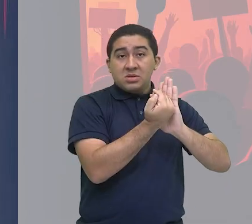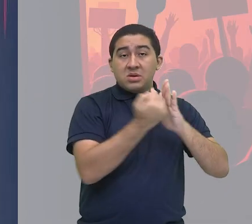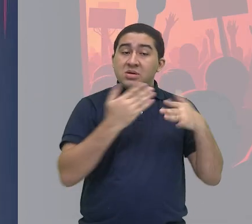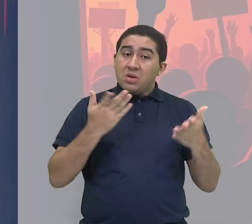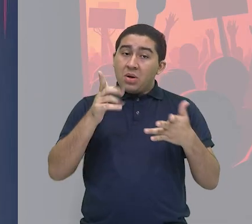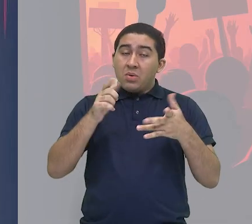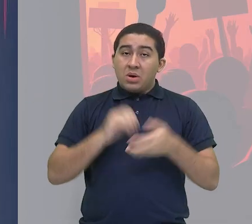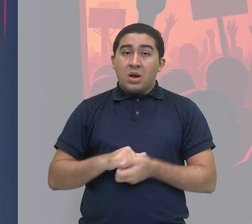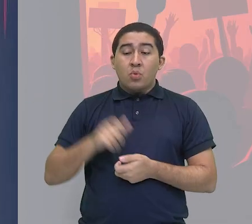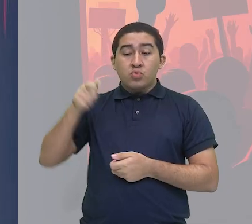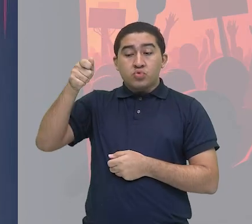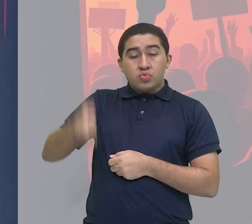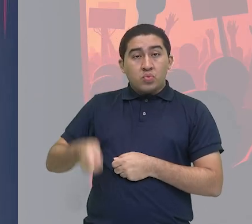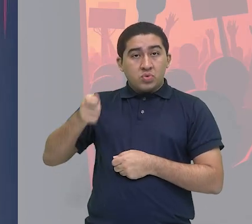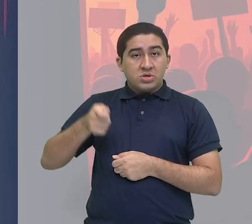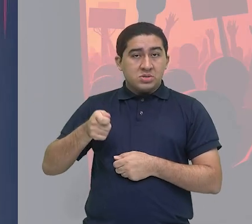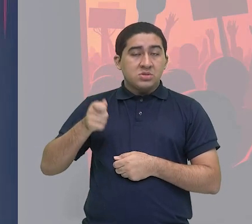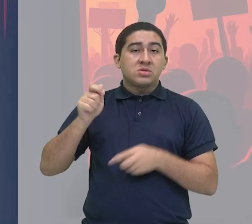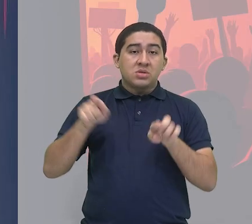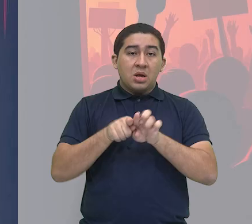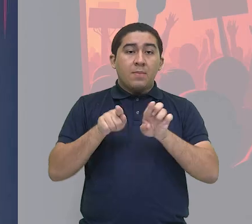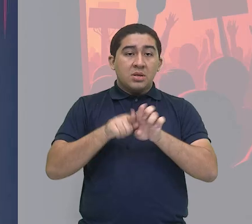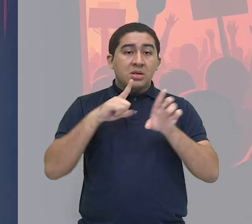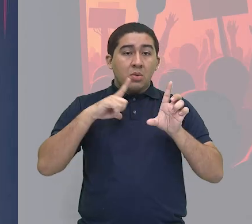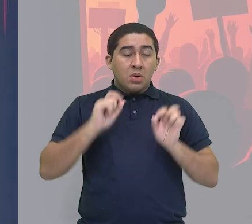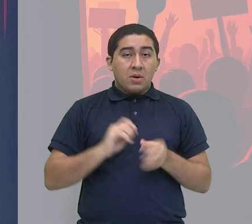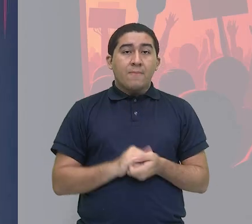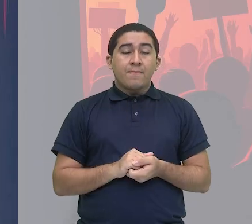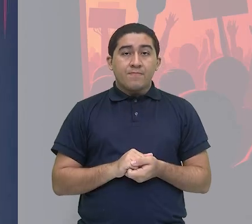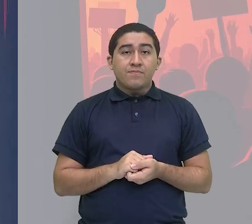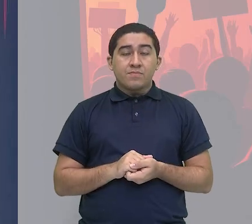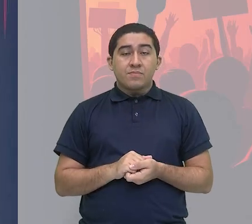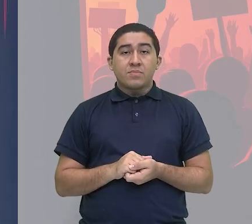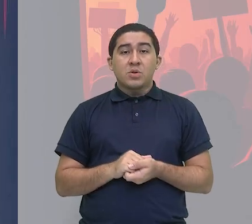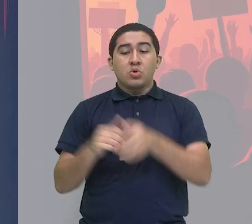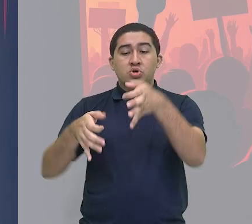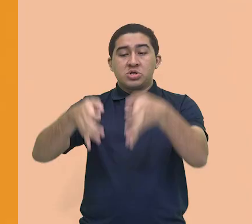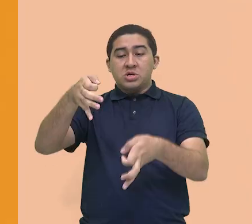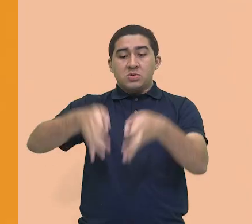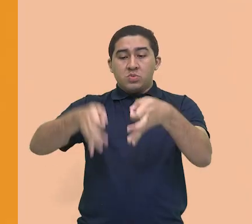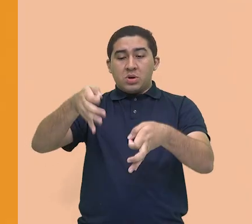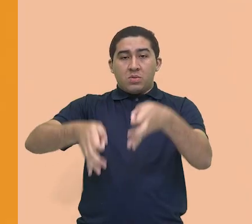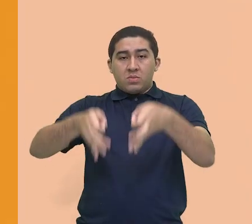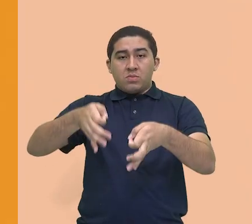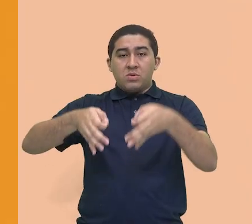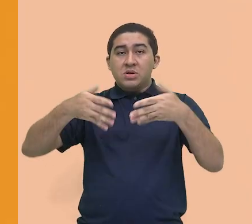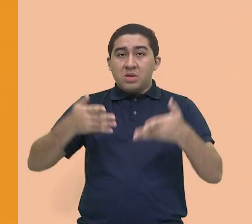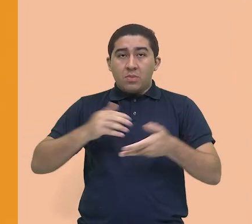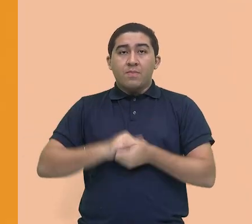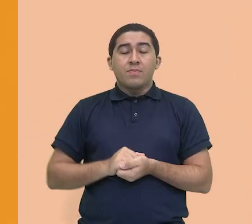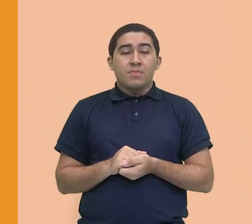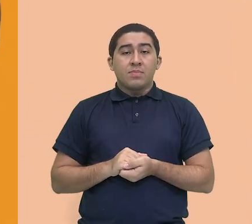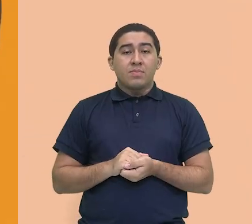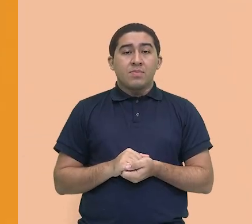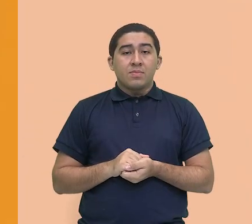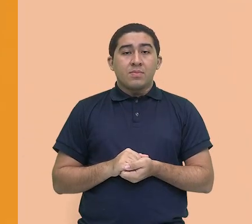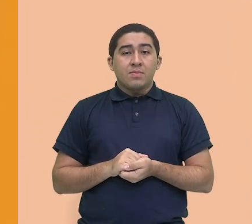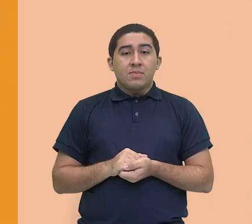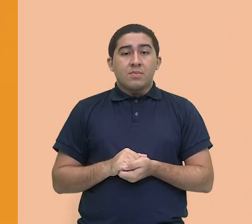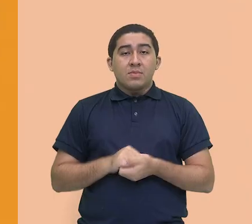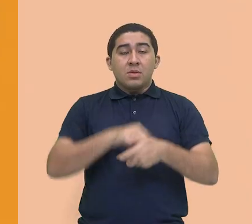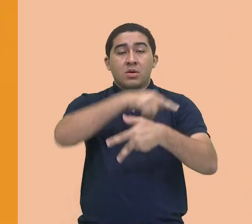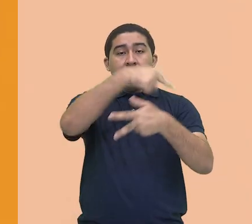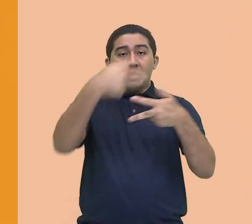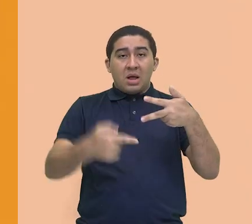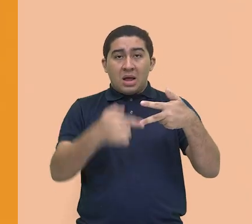falando dos nossos juízes, nós estamos falando dos nossos tribunais. Então, esse segundo pilar